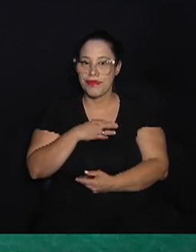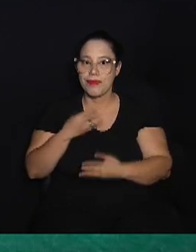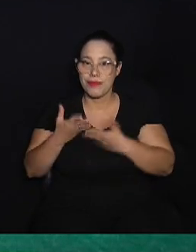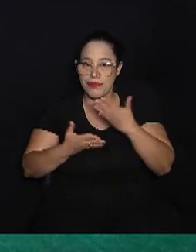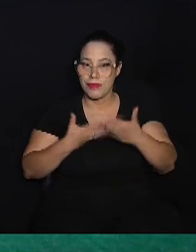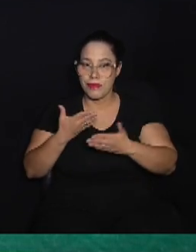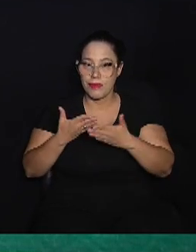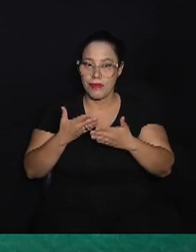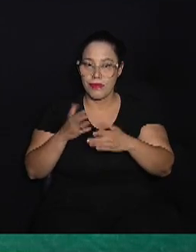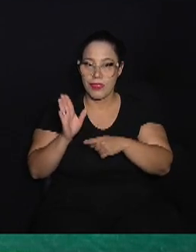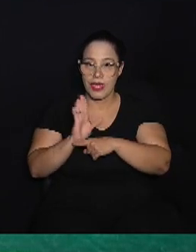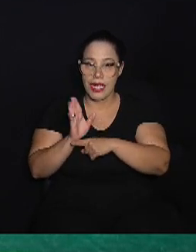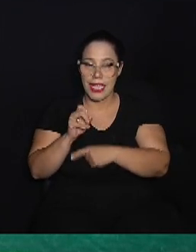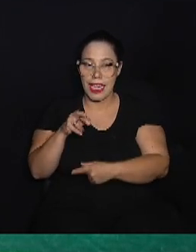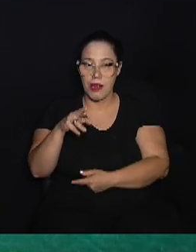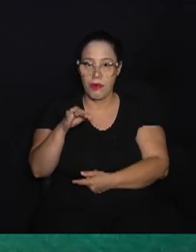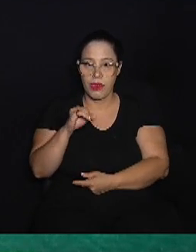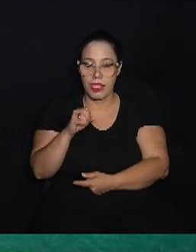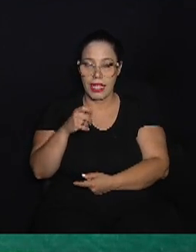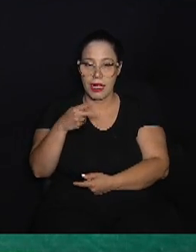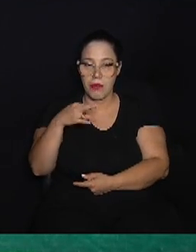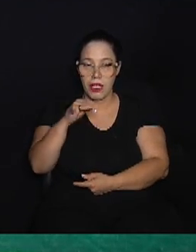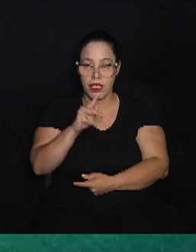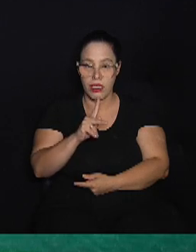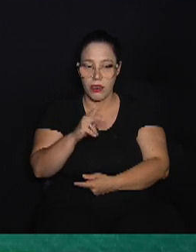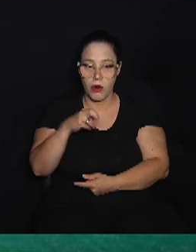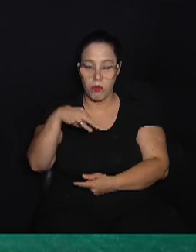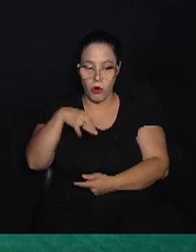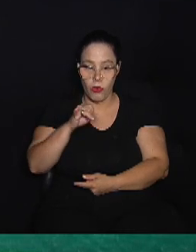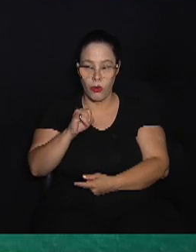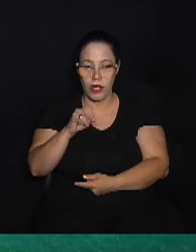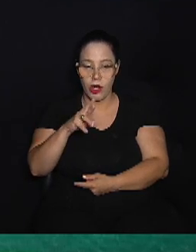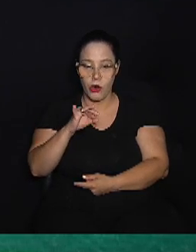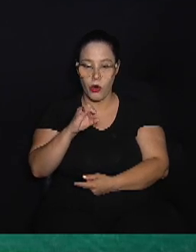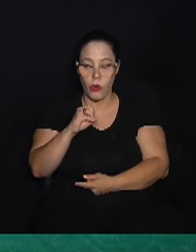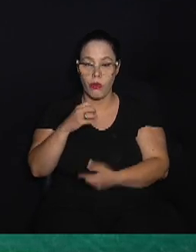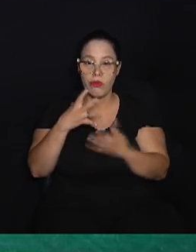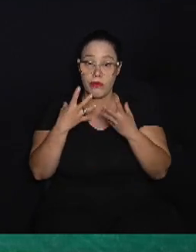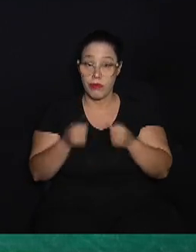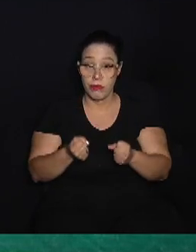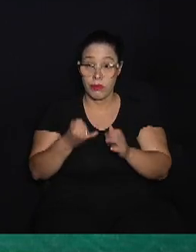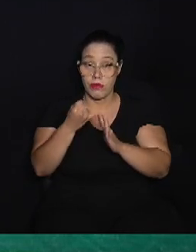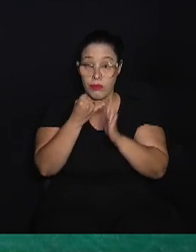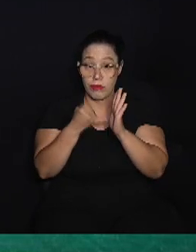participando é Cinépolis, Cinemark e Moviecom. Então você pode adquirir o